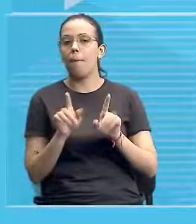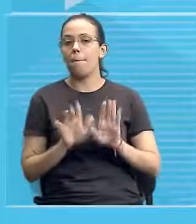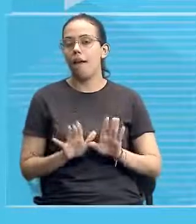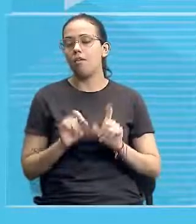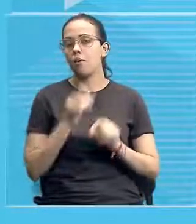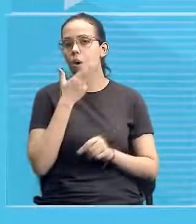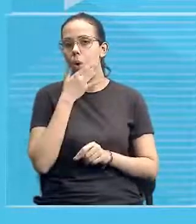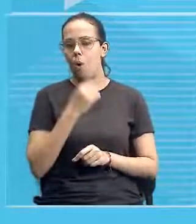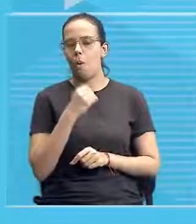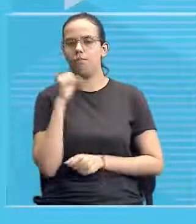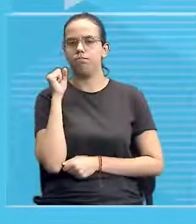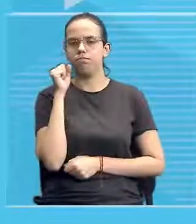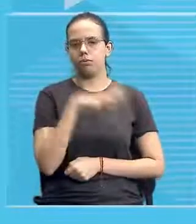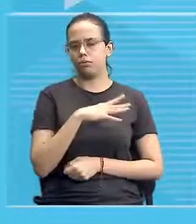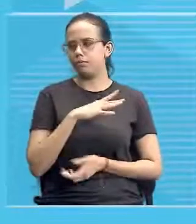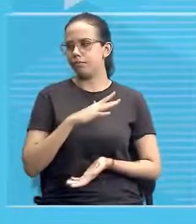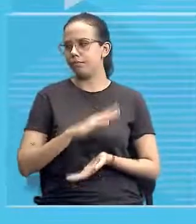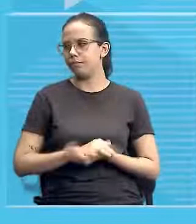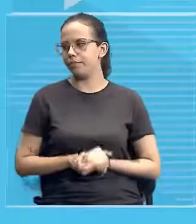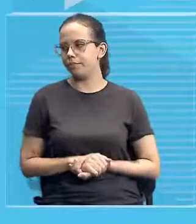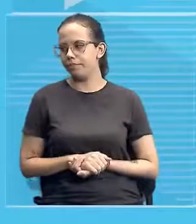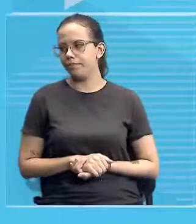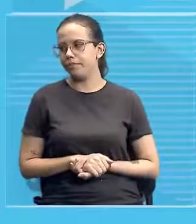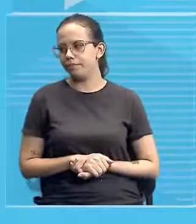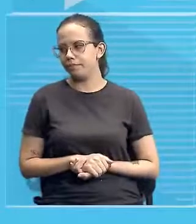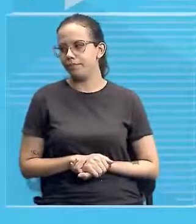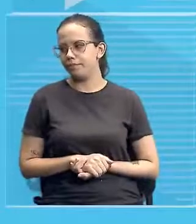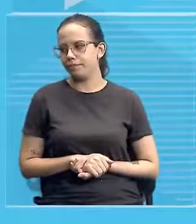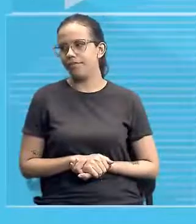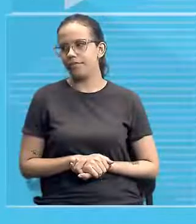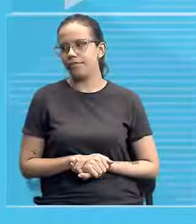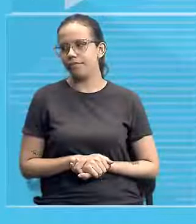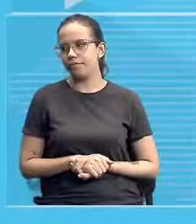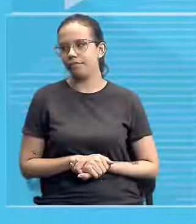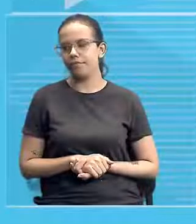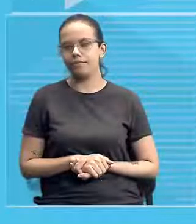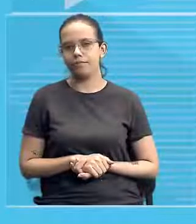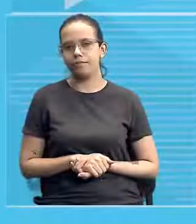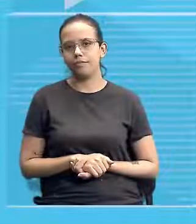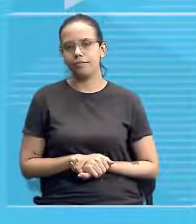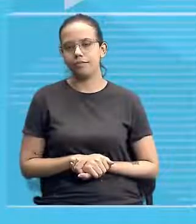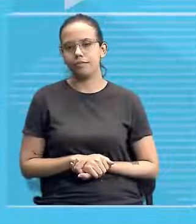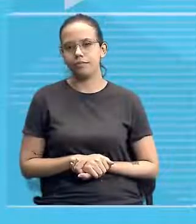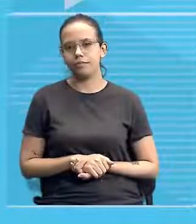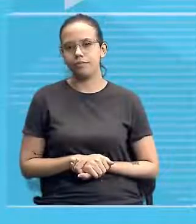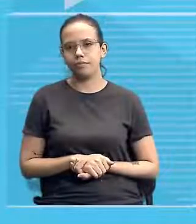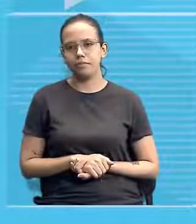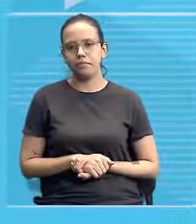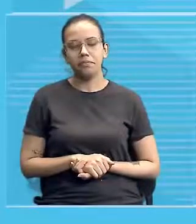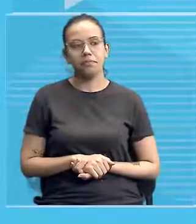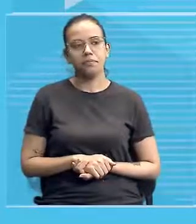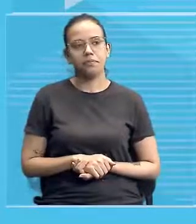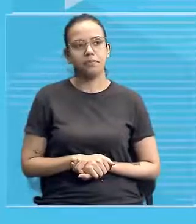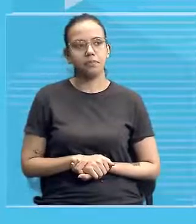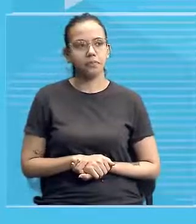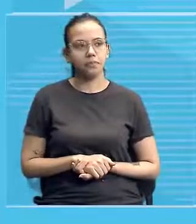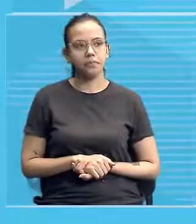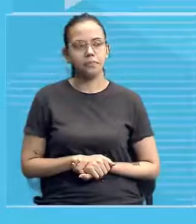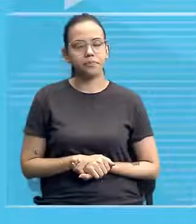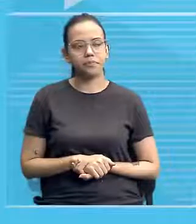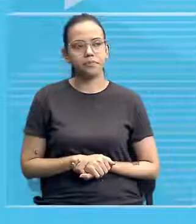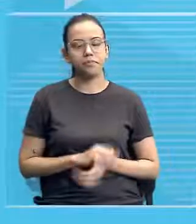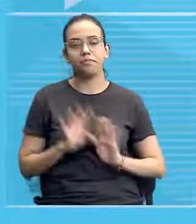agressividade para meninos. Por exemplo, bonecas para meninas,